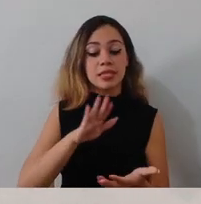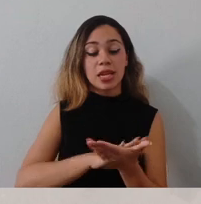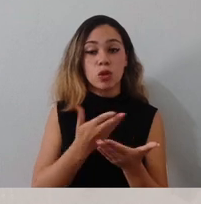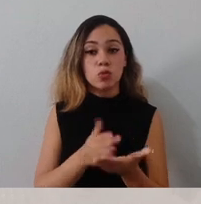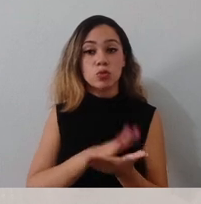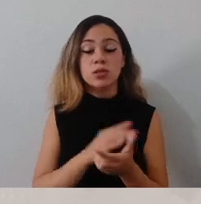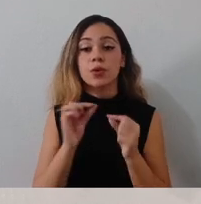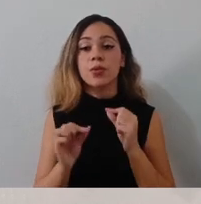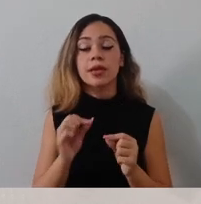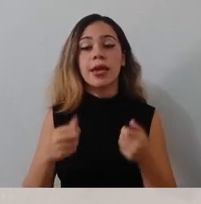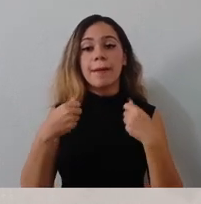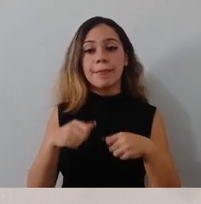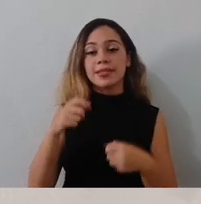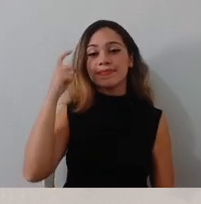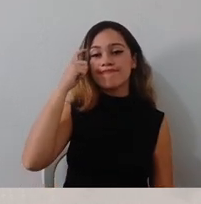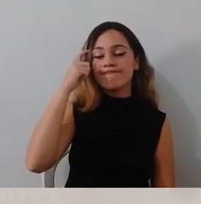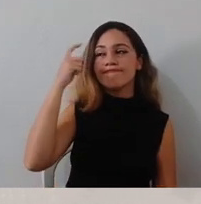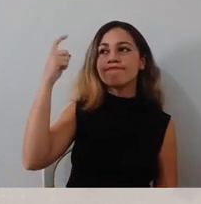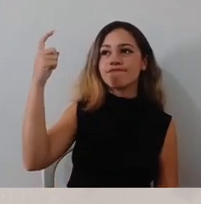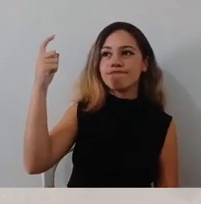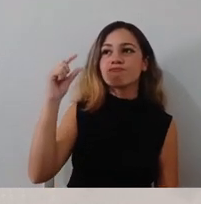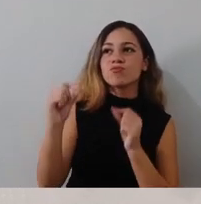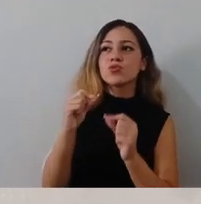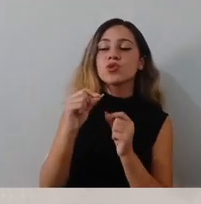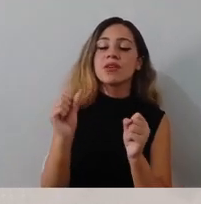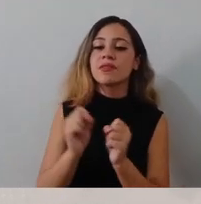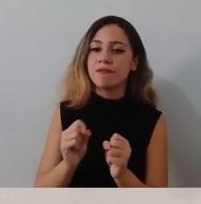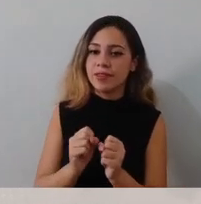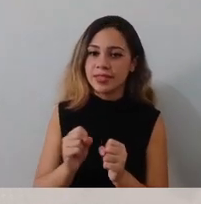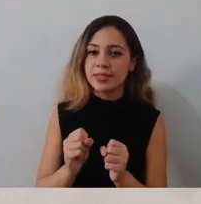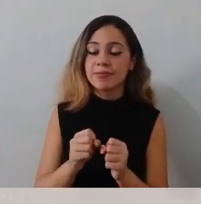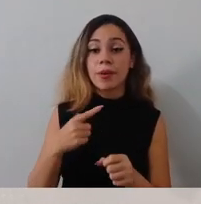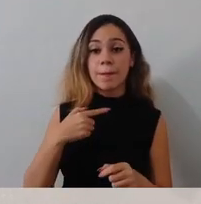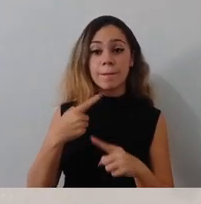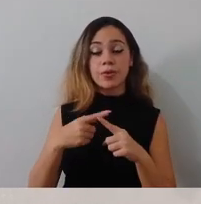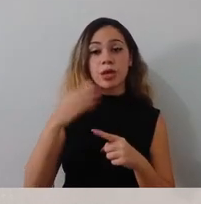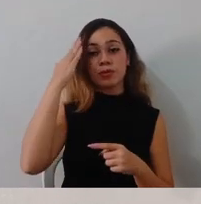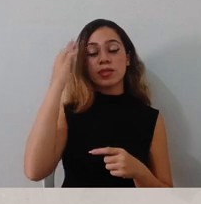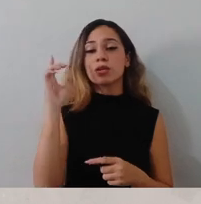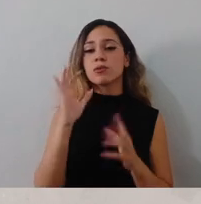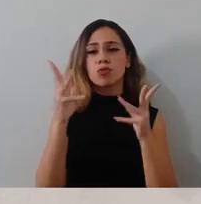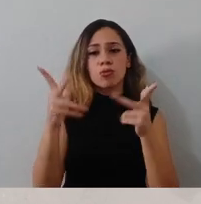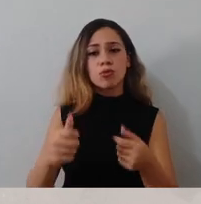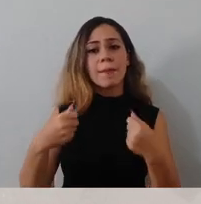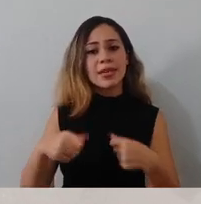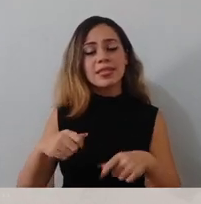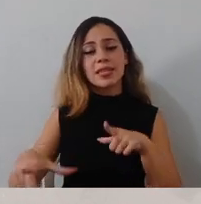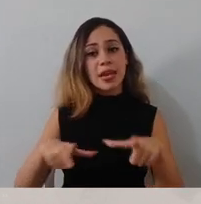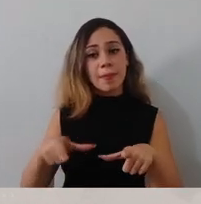de traduzir, precisa pensar muito bem no que será feito. Porque eu sei que todo mundo precisa